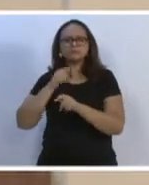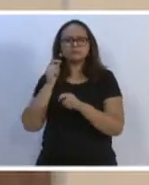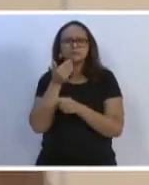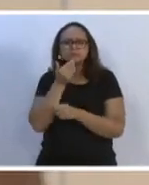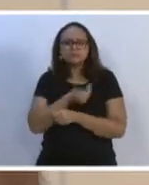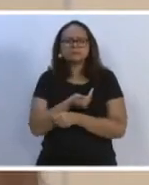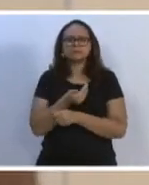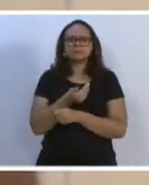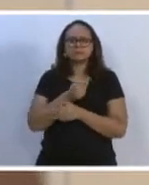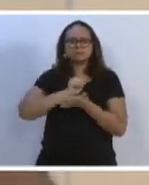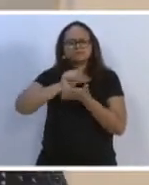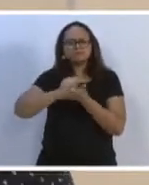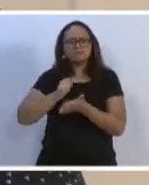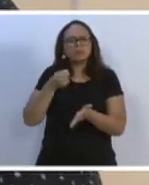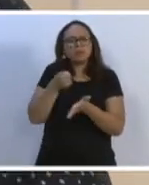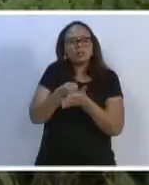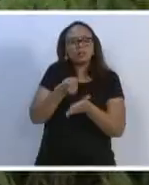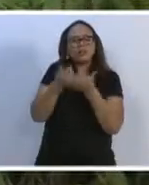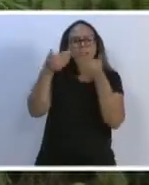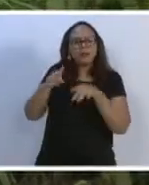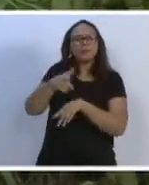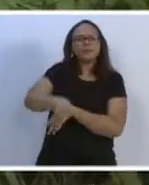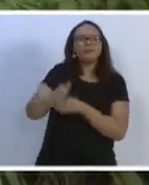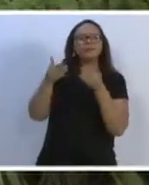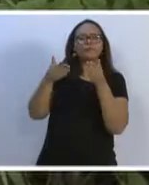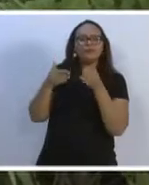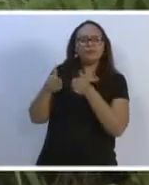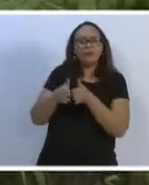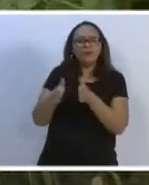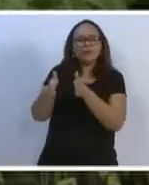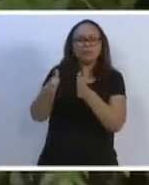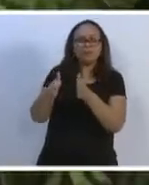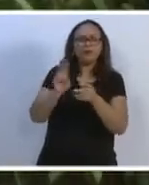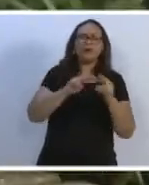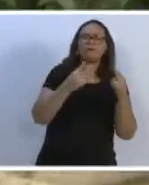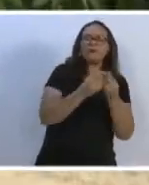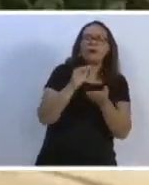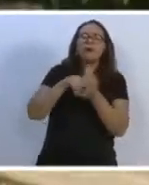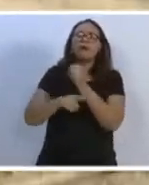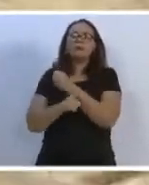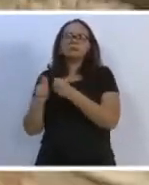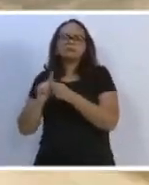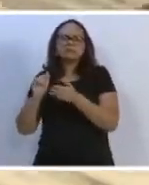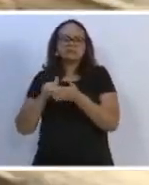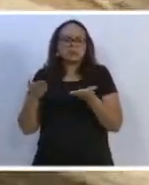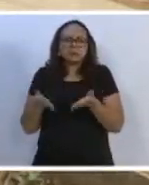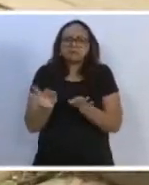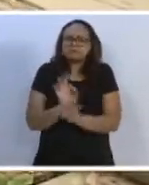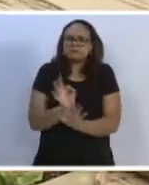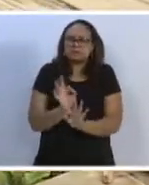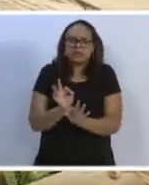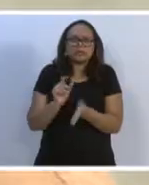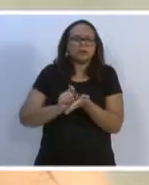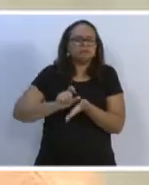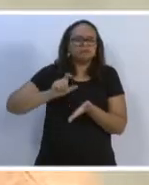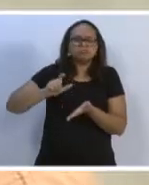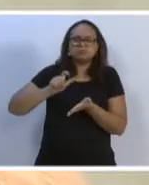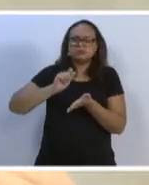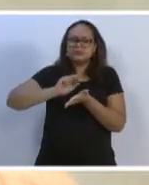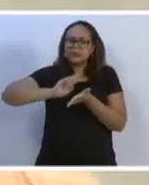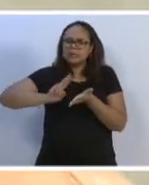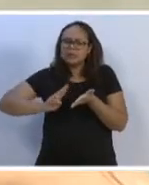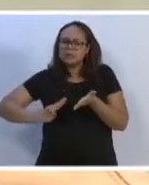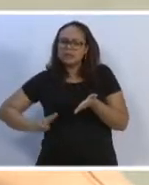cobrando a reabertura daquela rua que liga a Velha com o Garcia e até agora nada. É um verdadeiro livro, muitas assinaturas, e